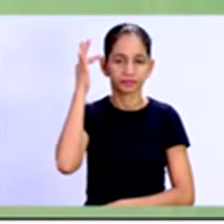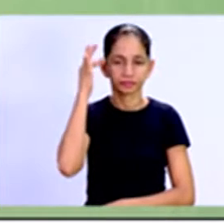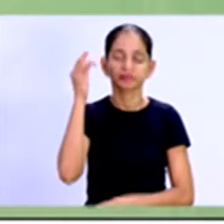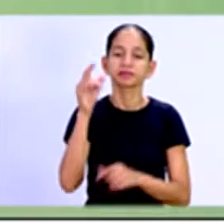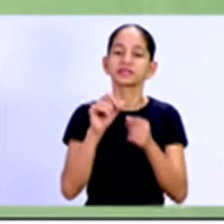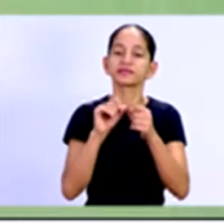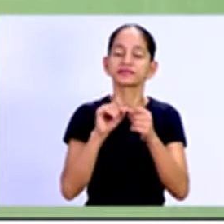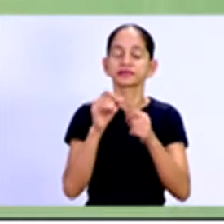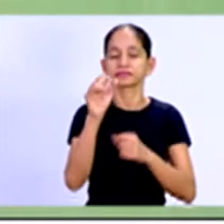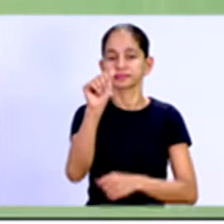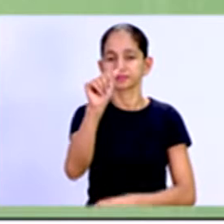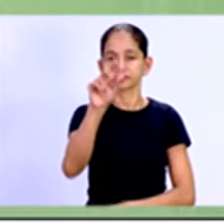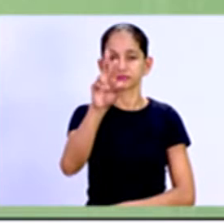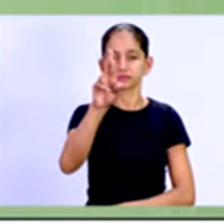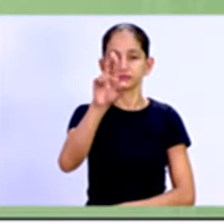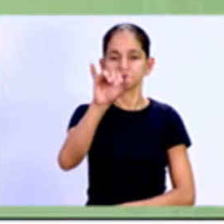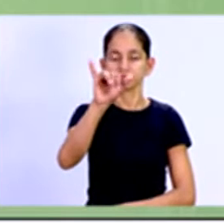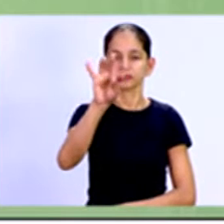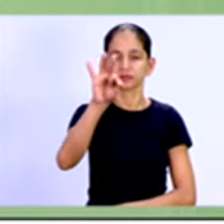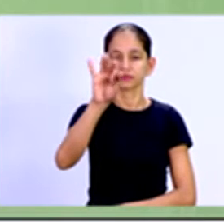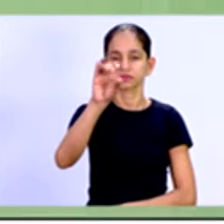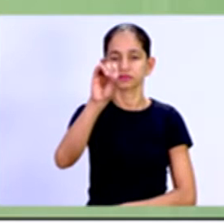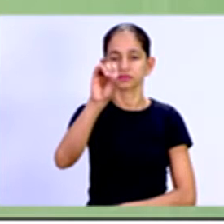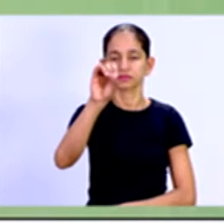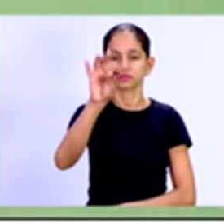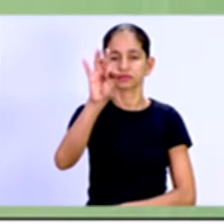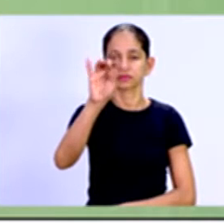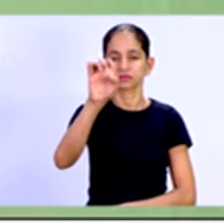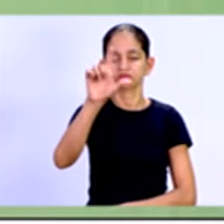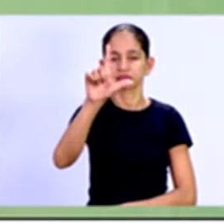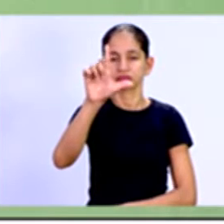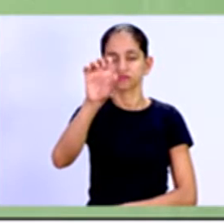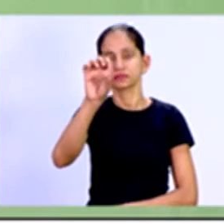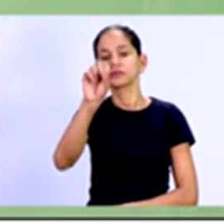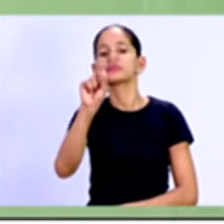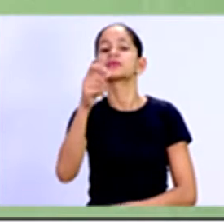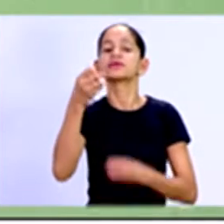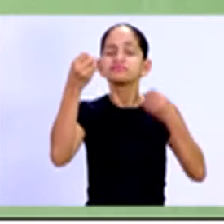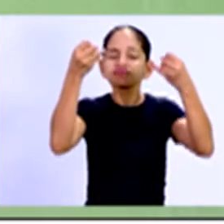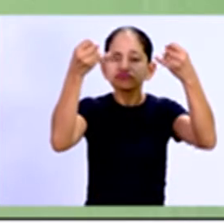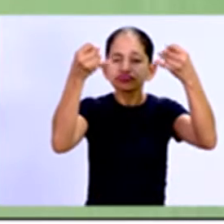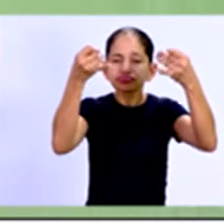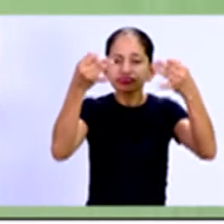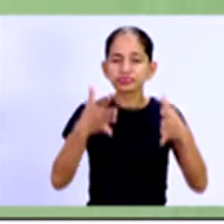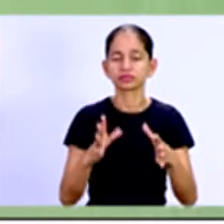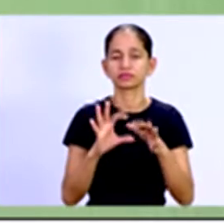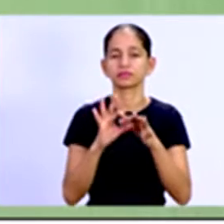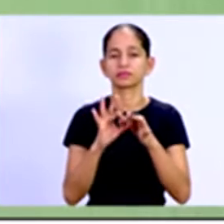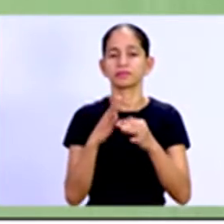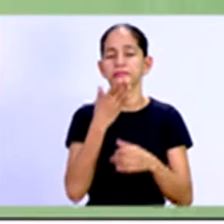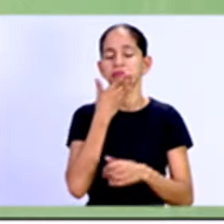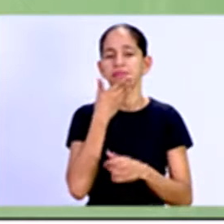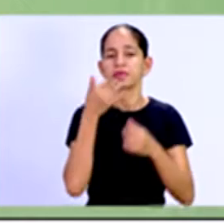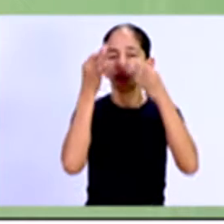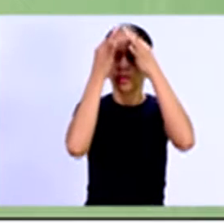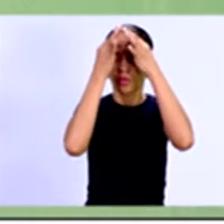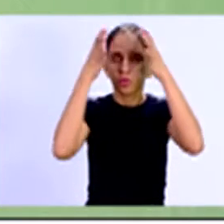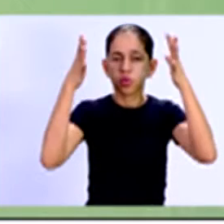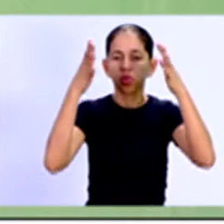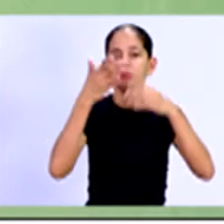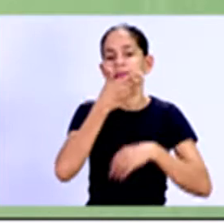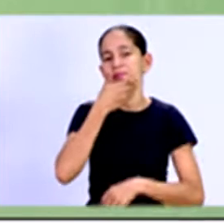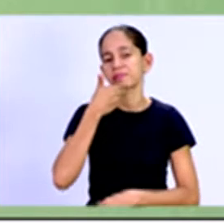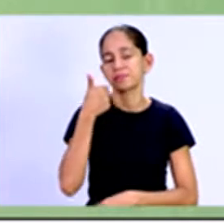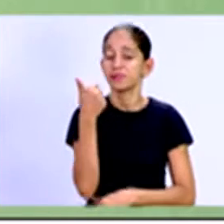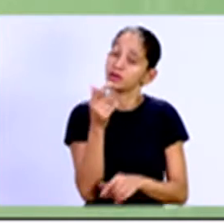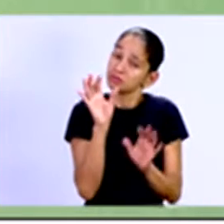ele é um sujeito que para a filosofia foi fundamental e que vai nos dar um conceito mais racionalista sobre aquilo